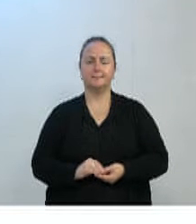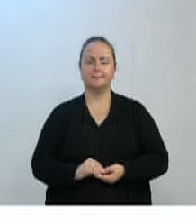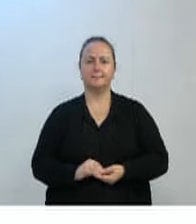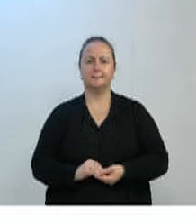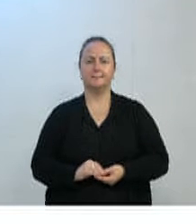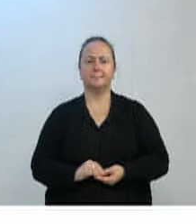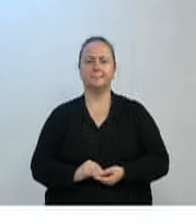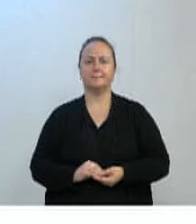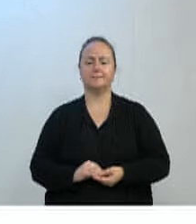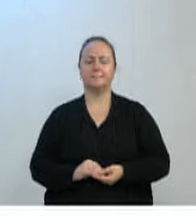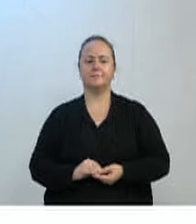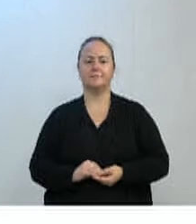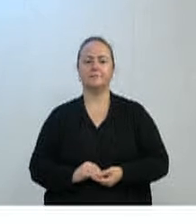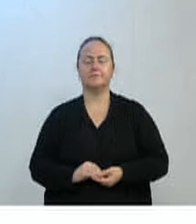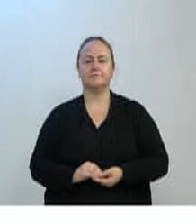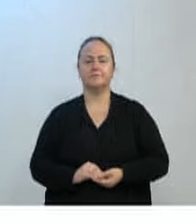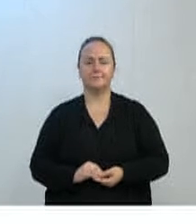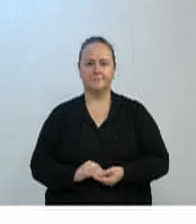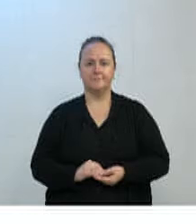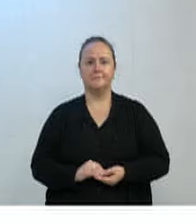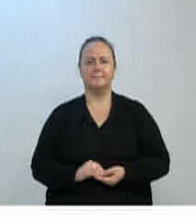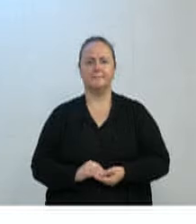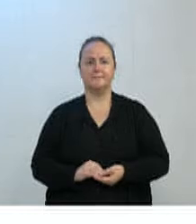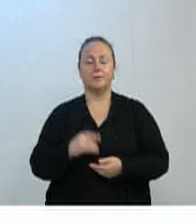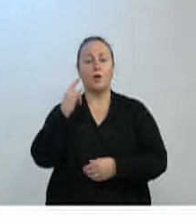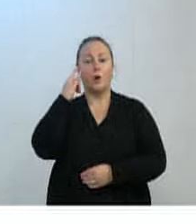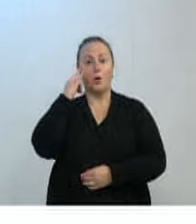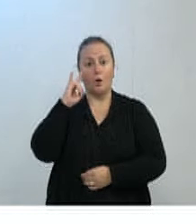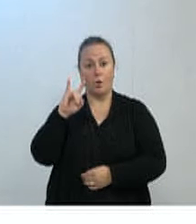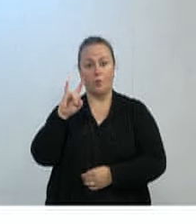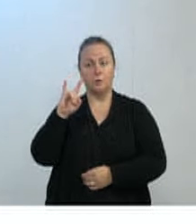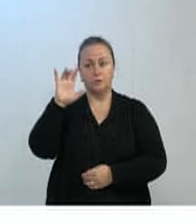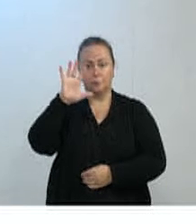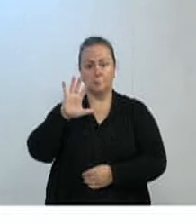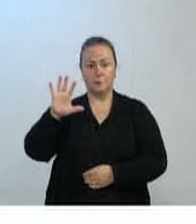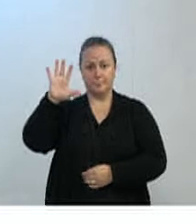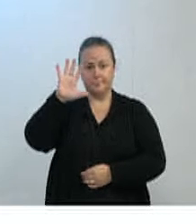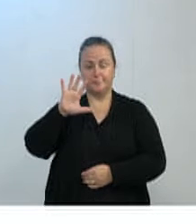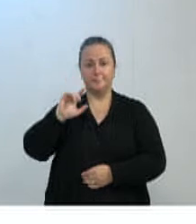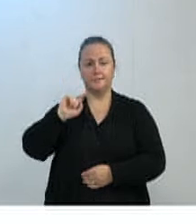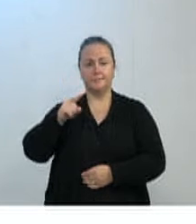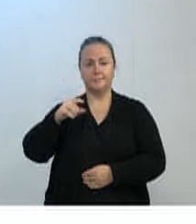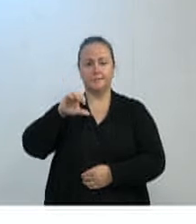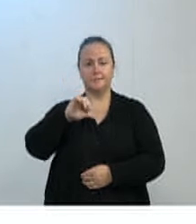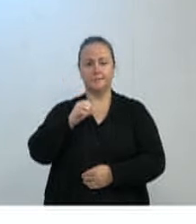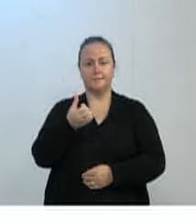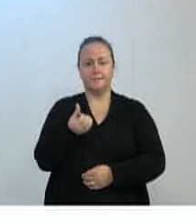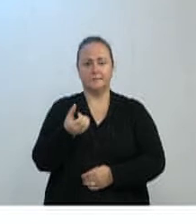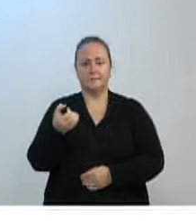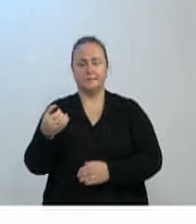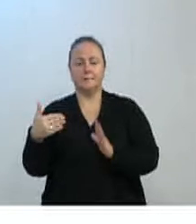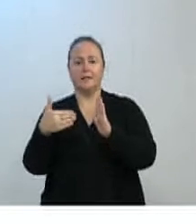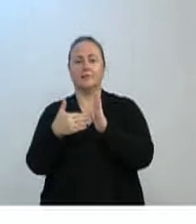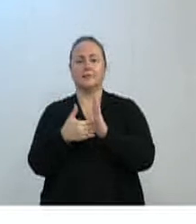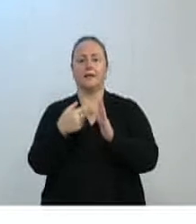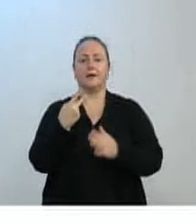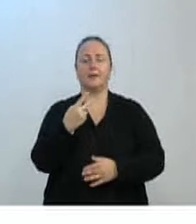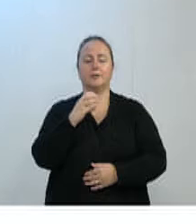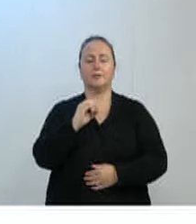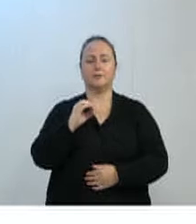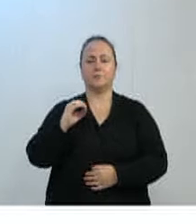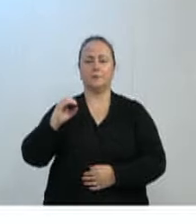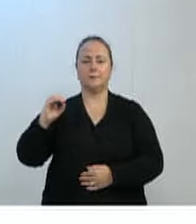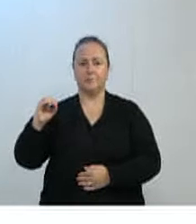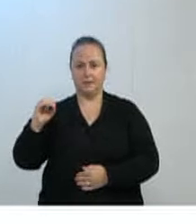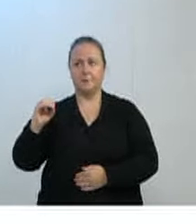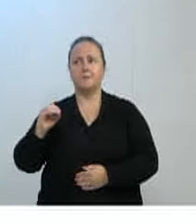E no último mapa, que é de 1960 ao ano 2000, este mapa,